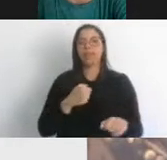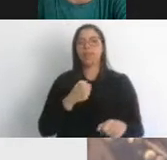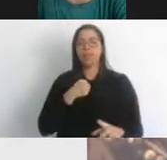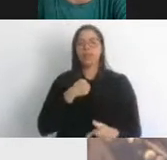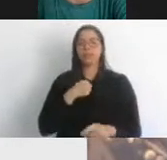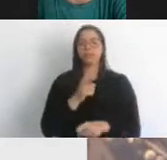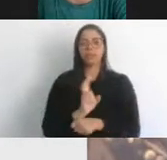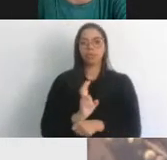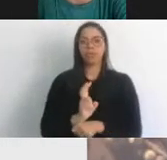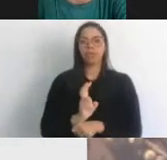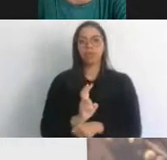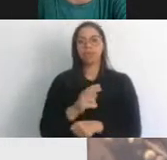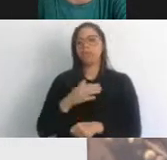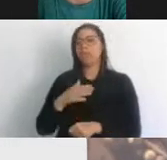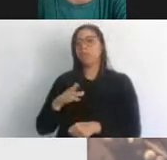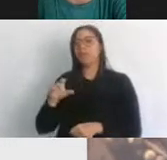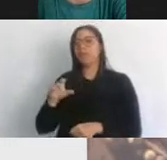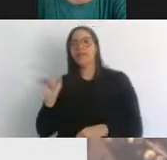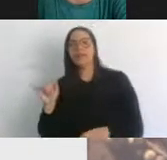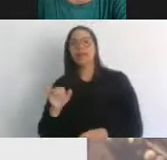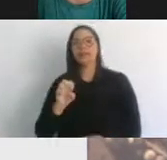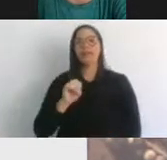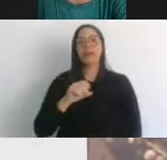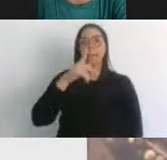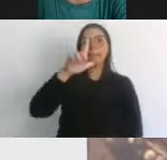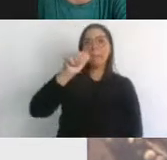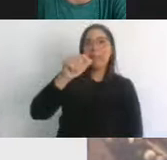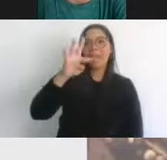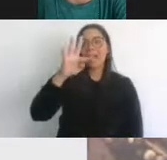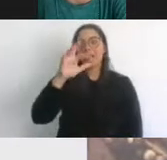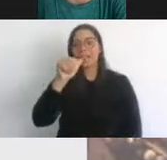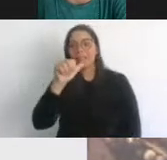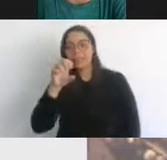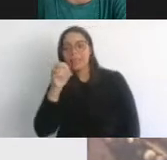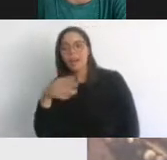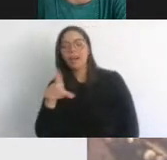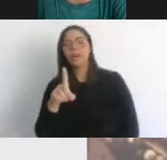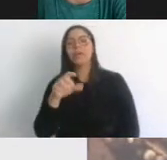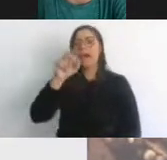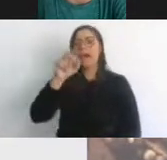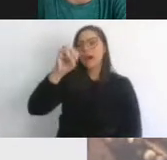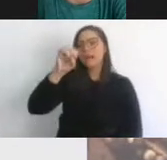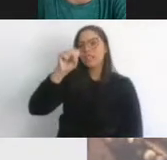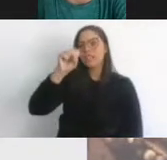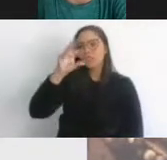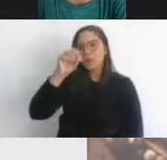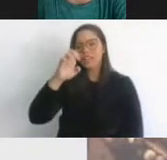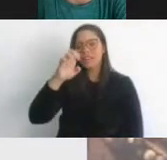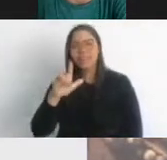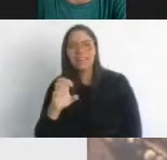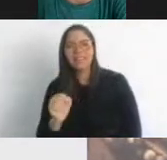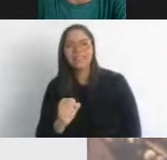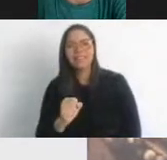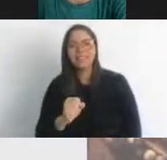né Por exemplo A Isabela é Aristóteles e eu começo a fazer a mentoria da Isabela mas daqui a pouco suja ali o